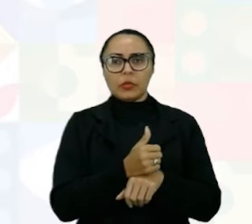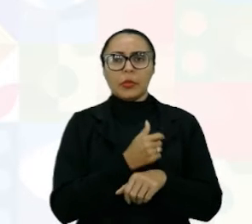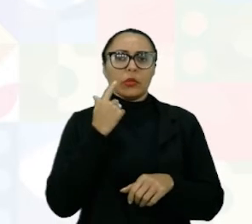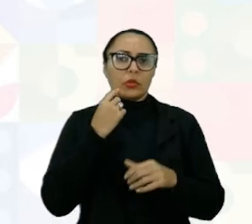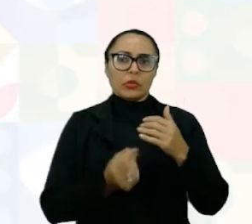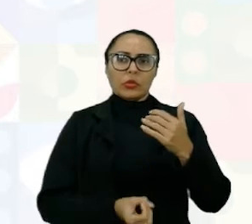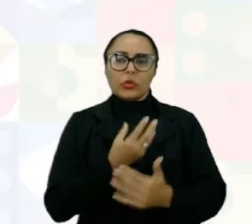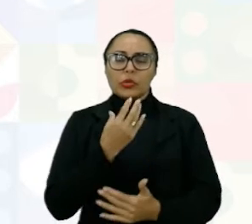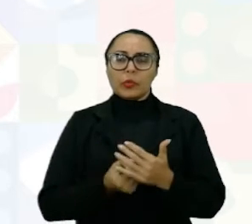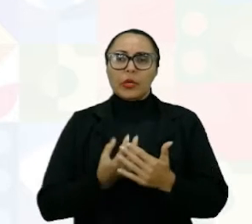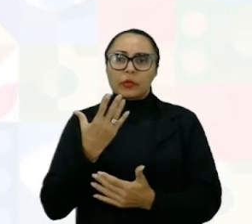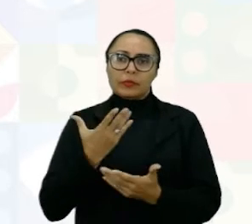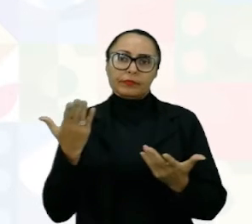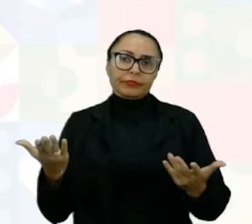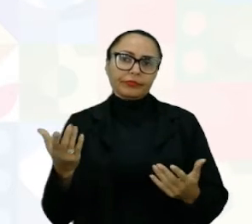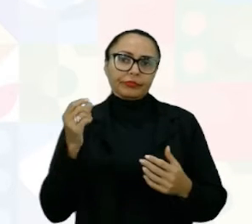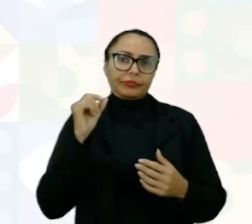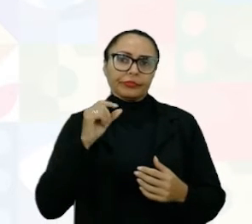de